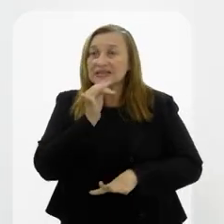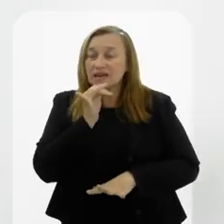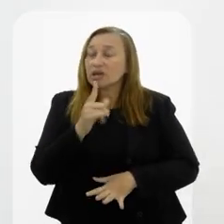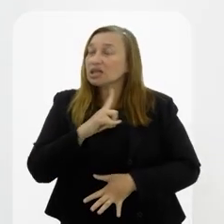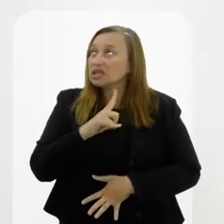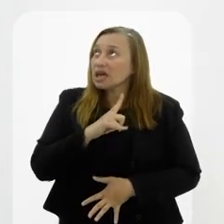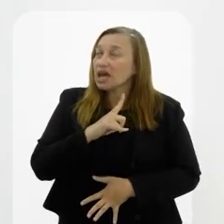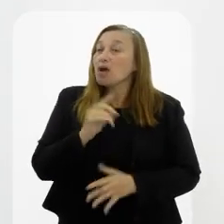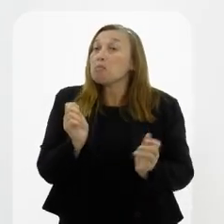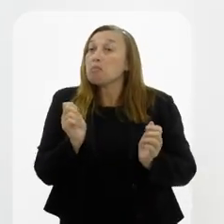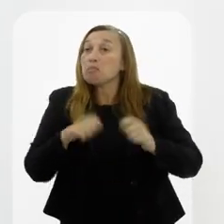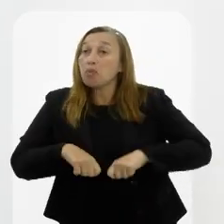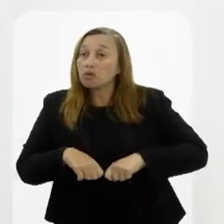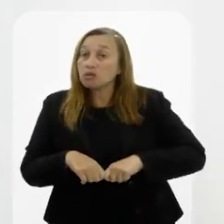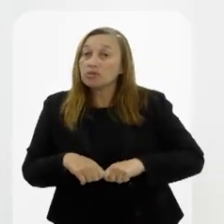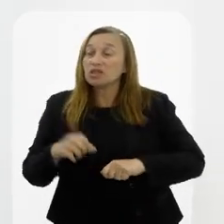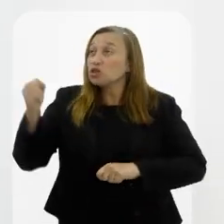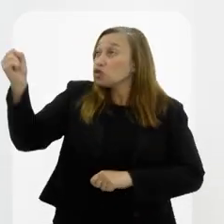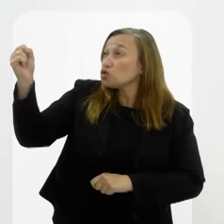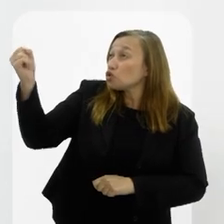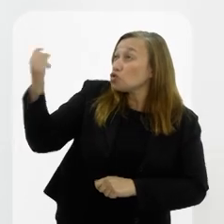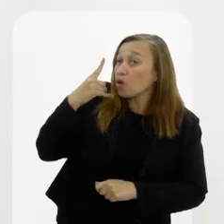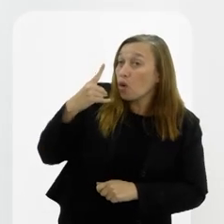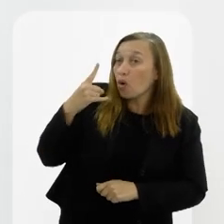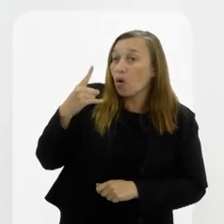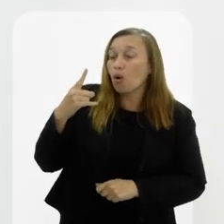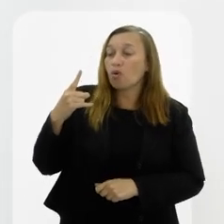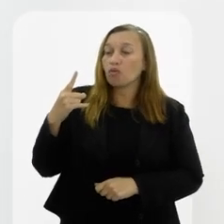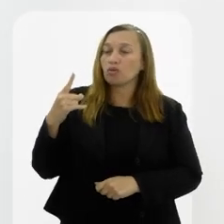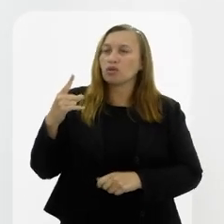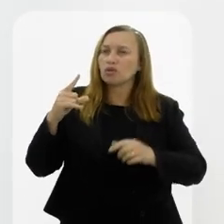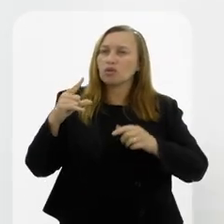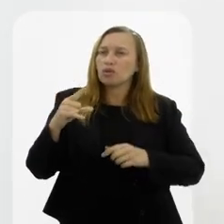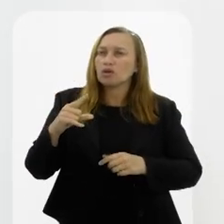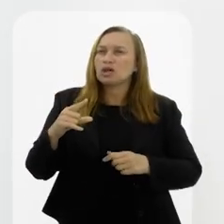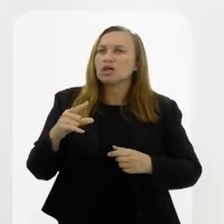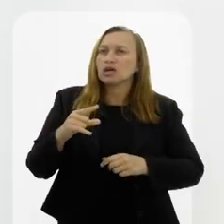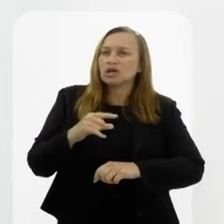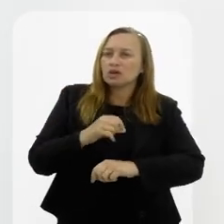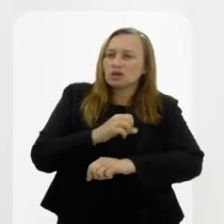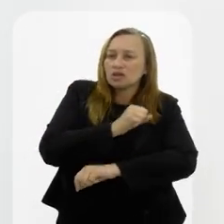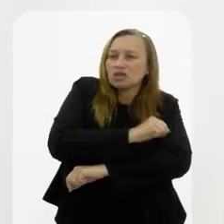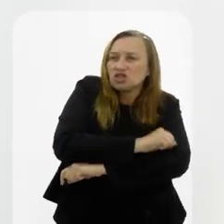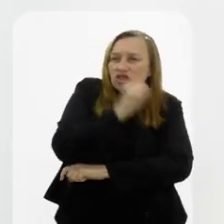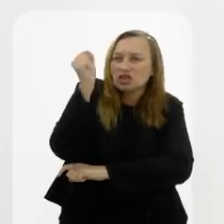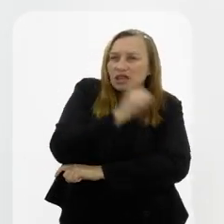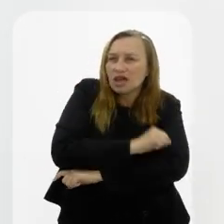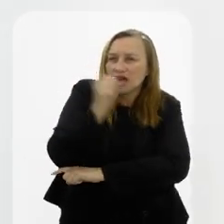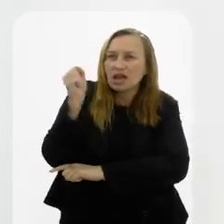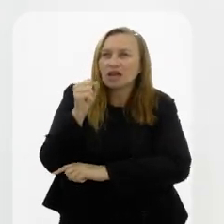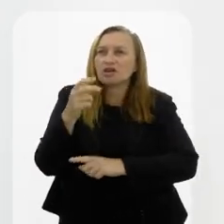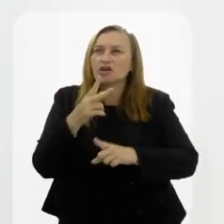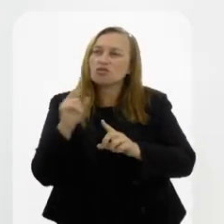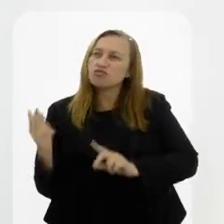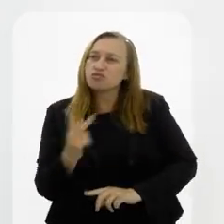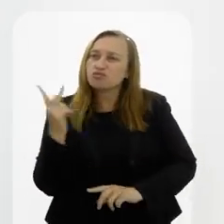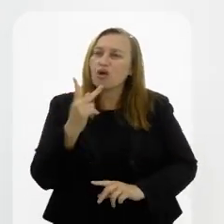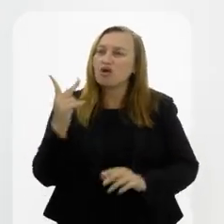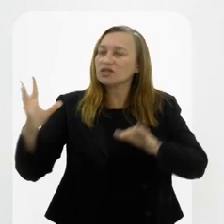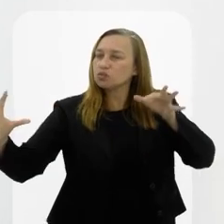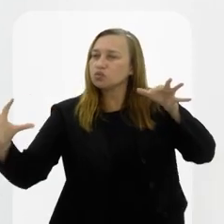uma habitação, por exemplo, que tenha possibilidade de sol, de ser arejada. Então, assim, a gente tem que ser capaz de